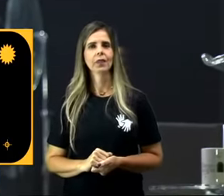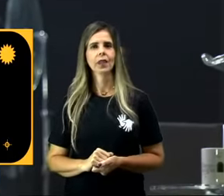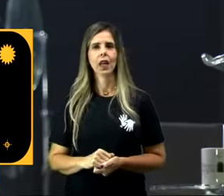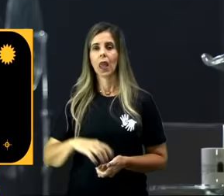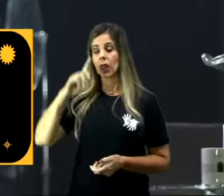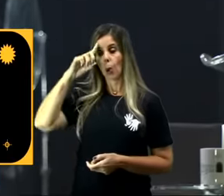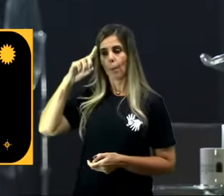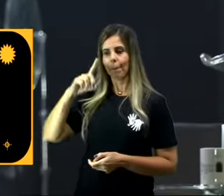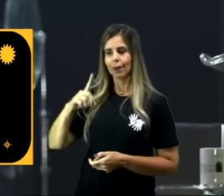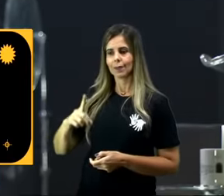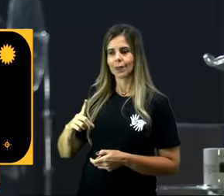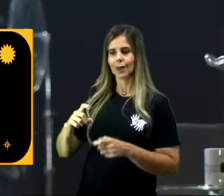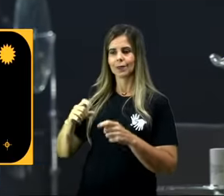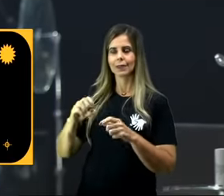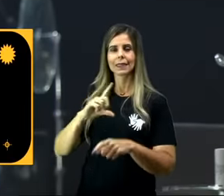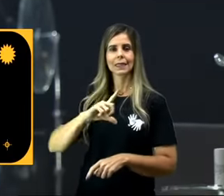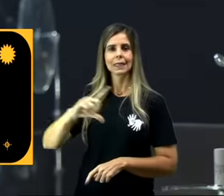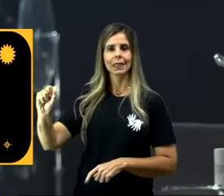daquela região.